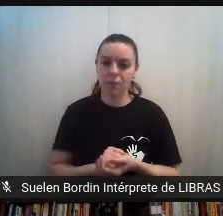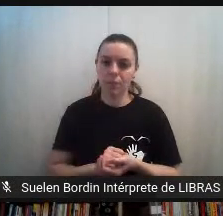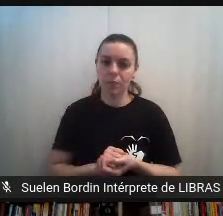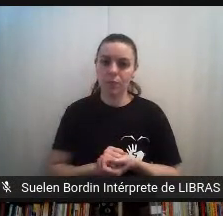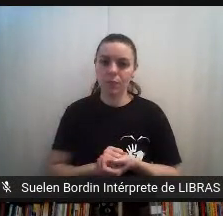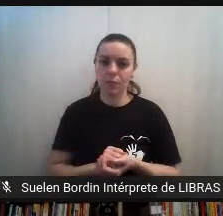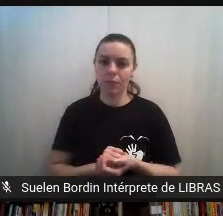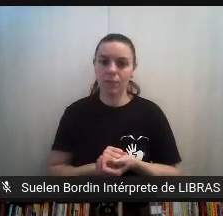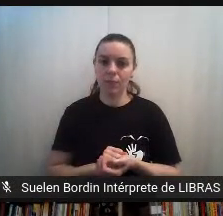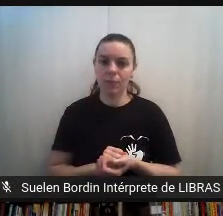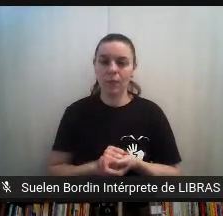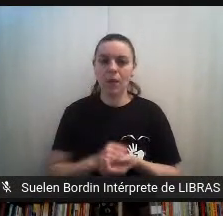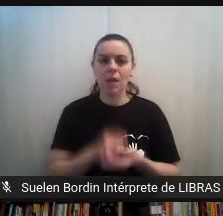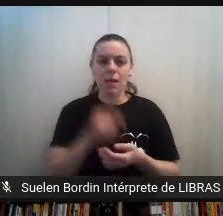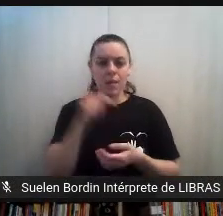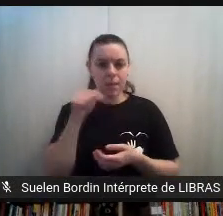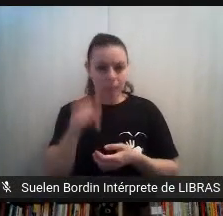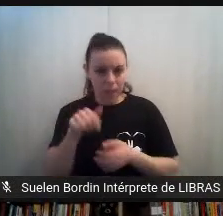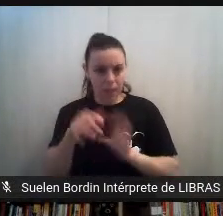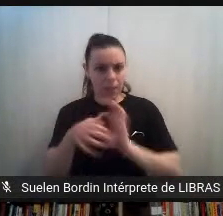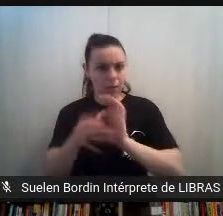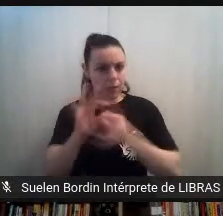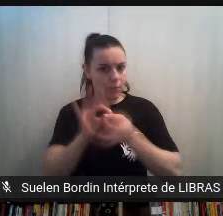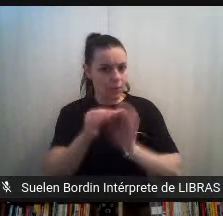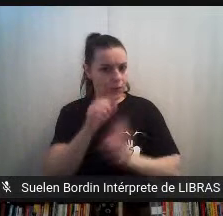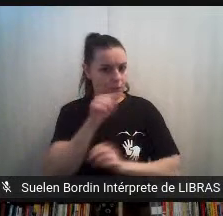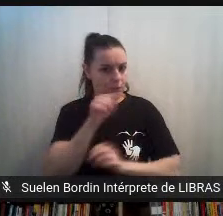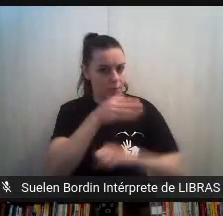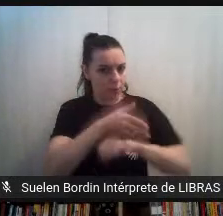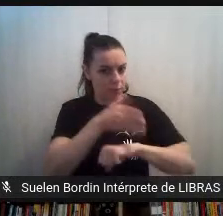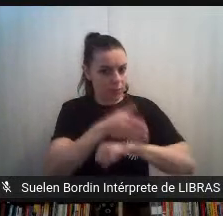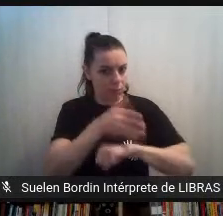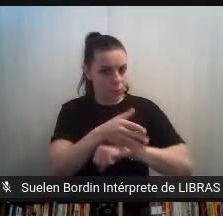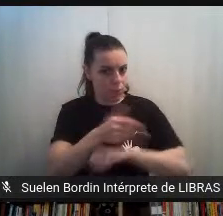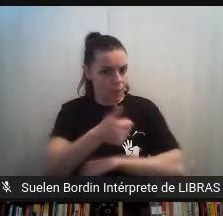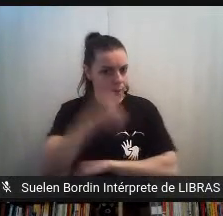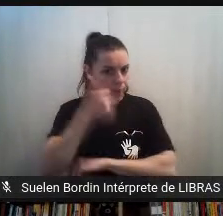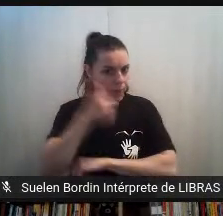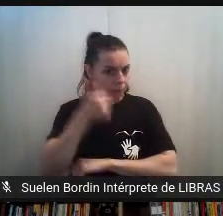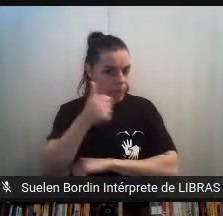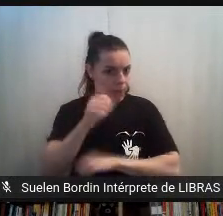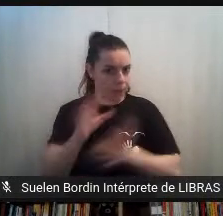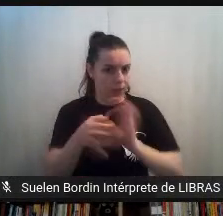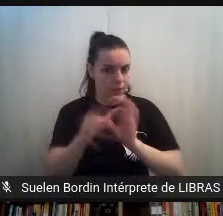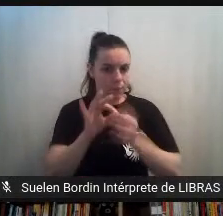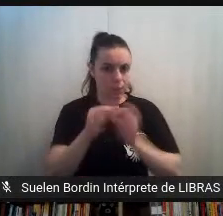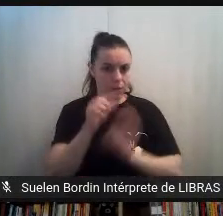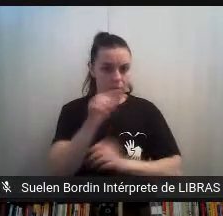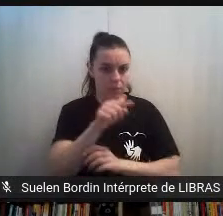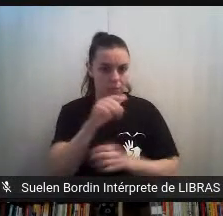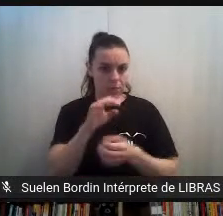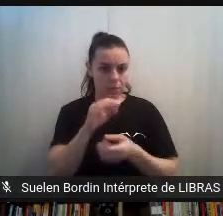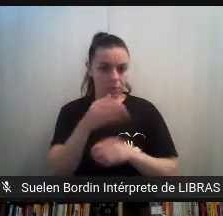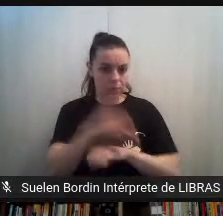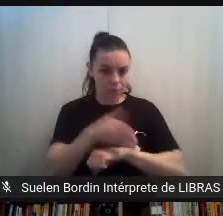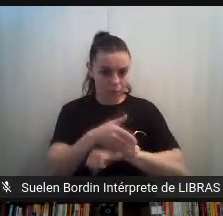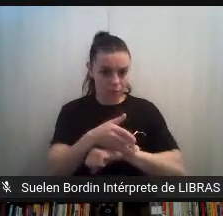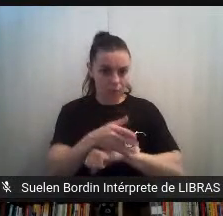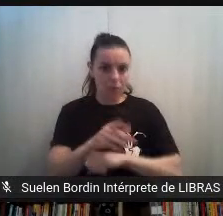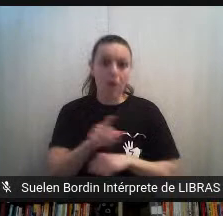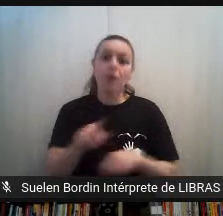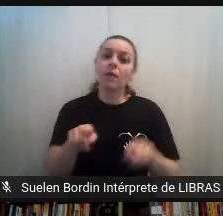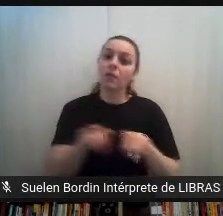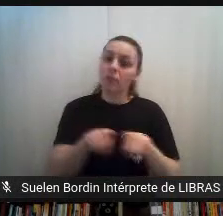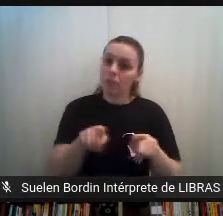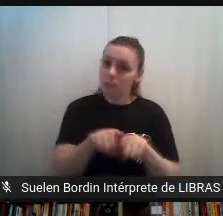acho que essa Olimpíada que você participou é a primeira Olimpíada que você participou, não foi? Eu participei também das